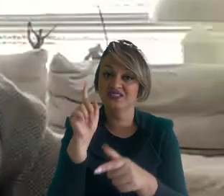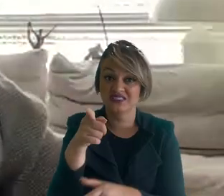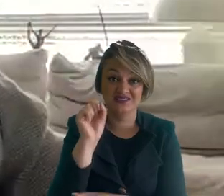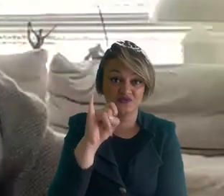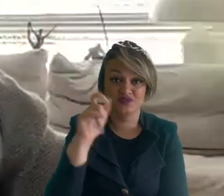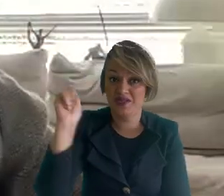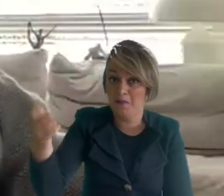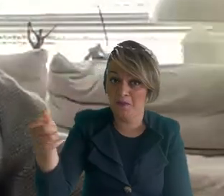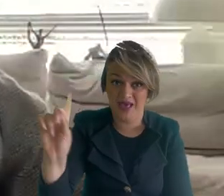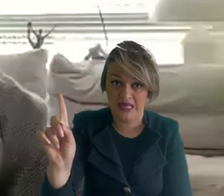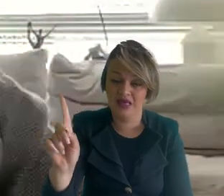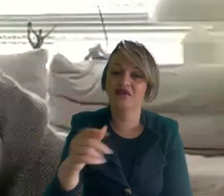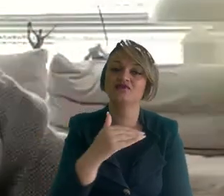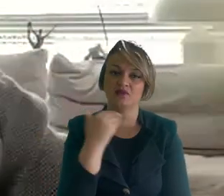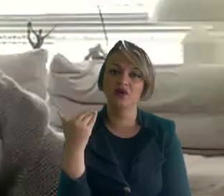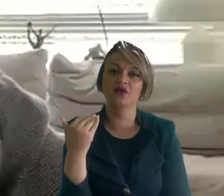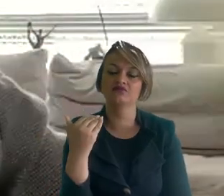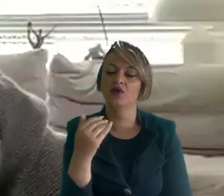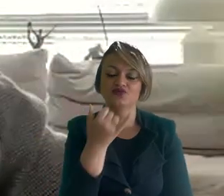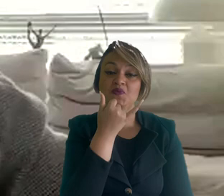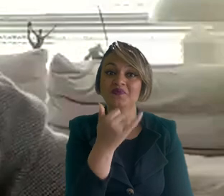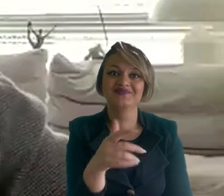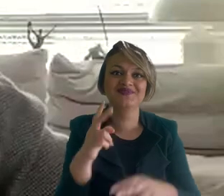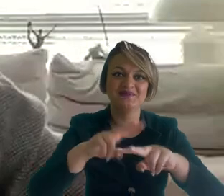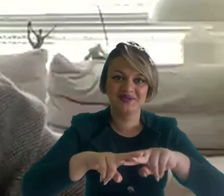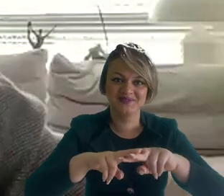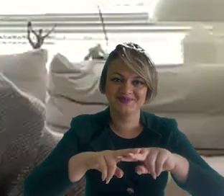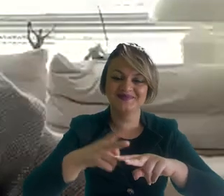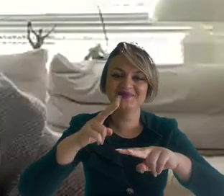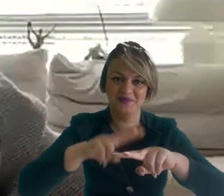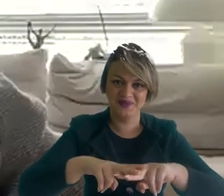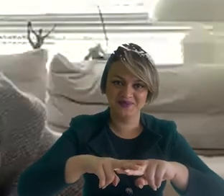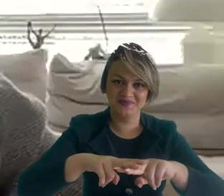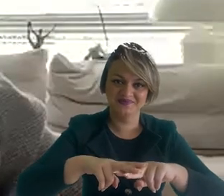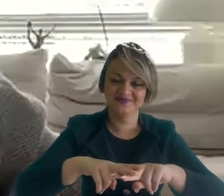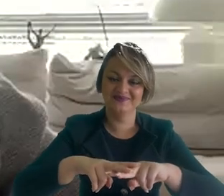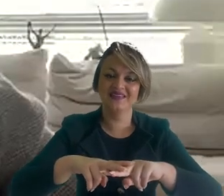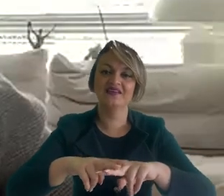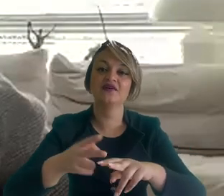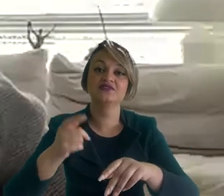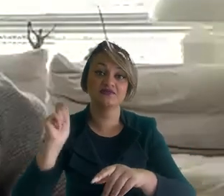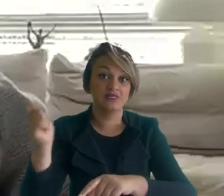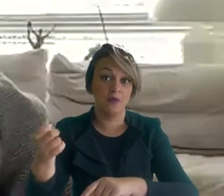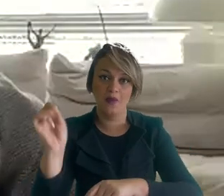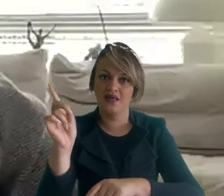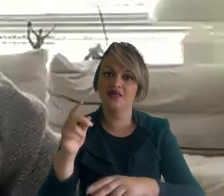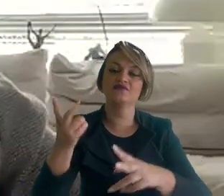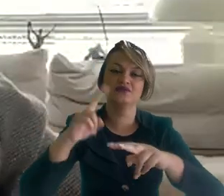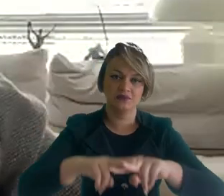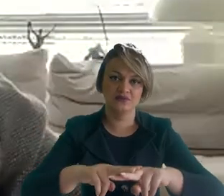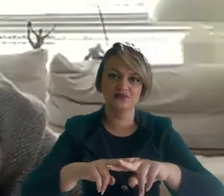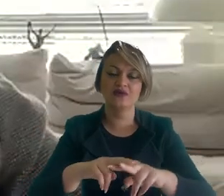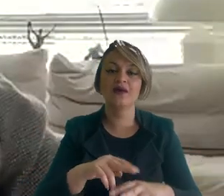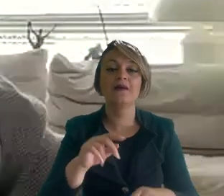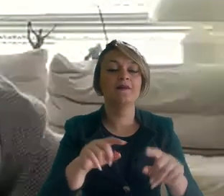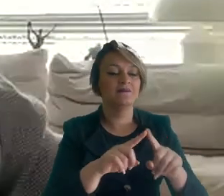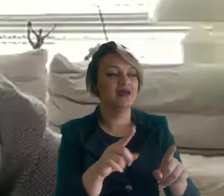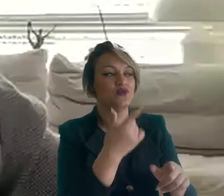pela pelas decisões do supremo tribunal federal acompanhando tratados de